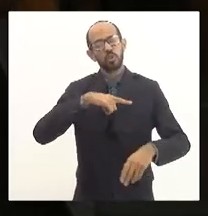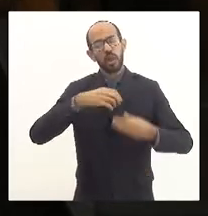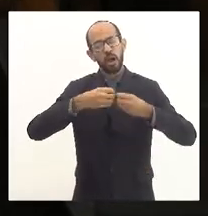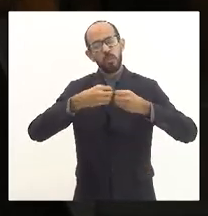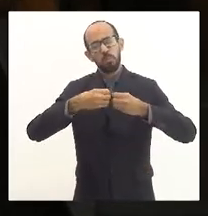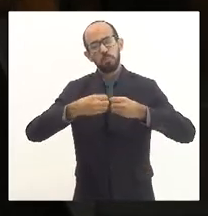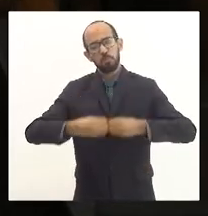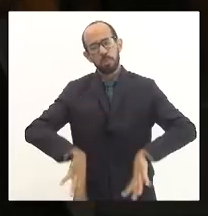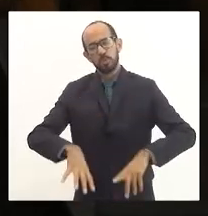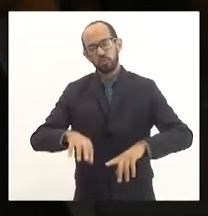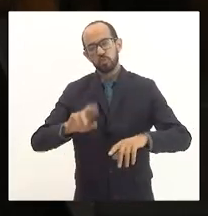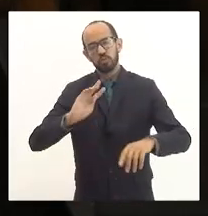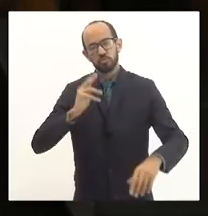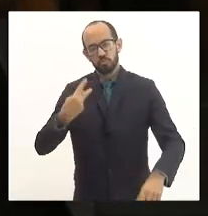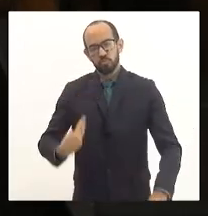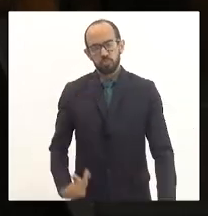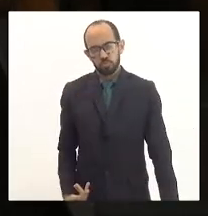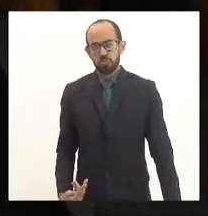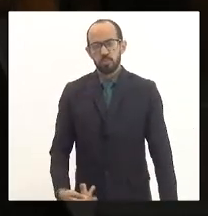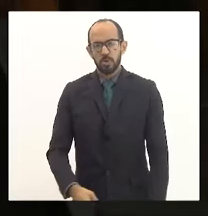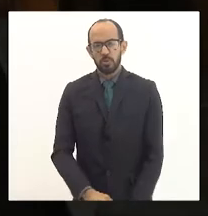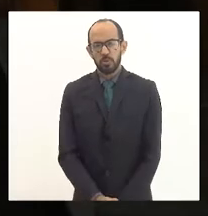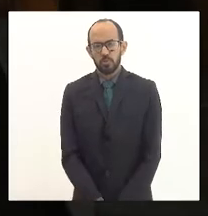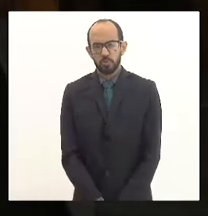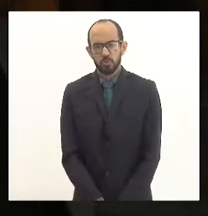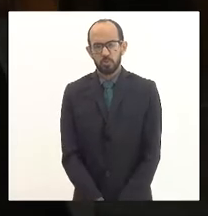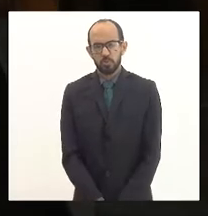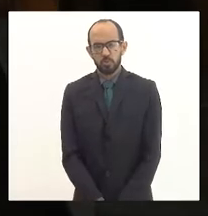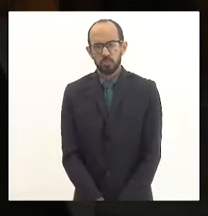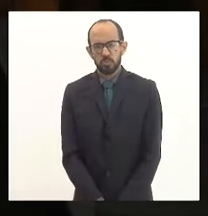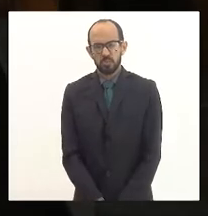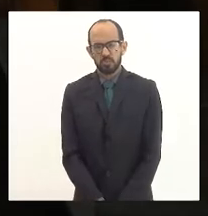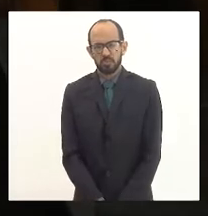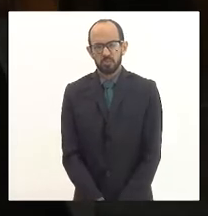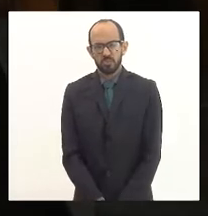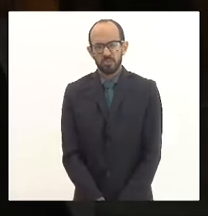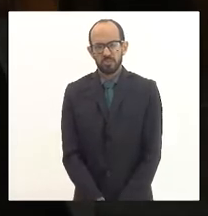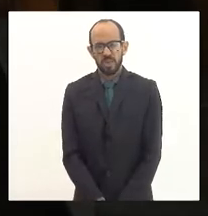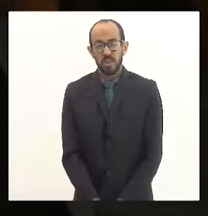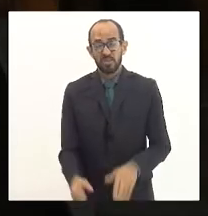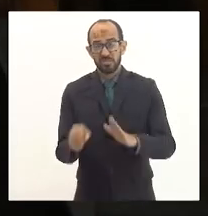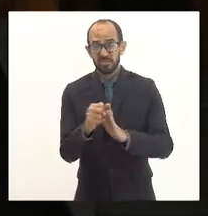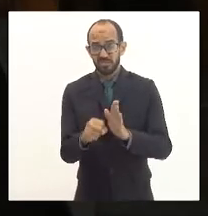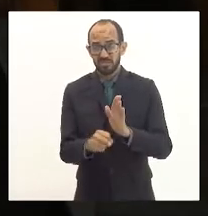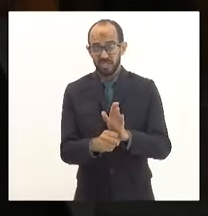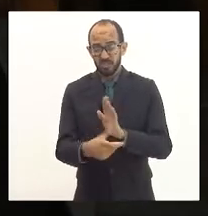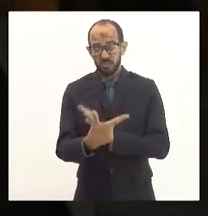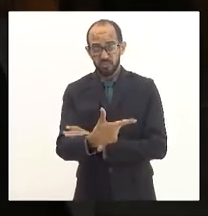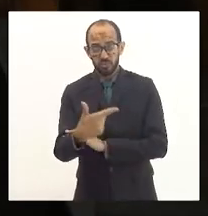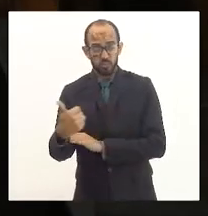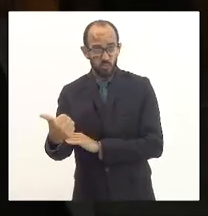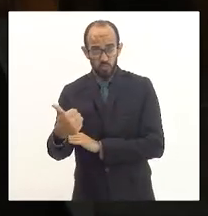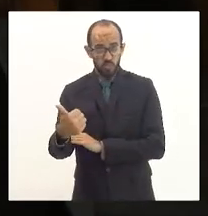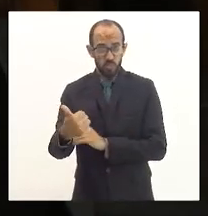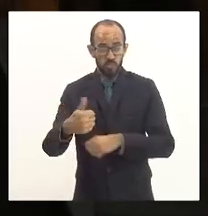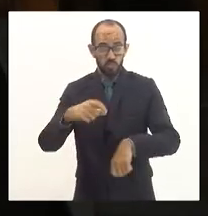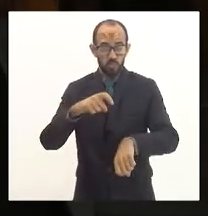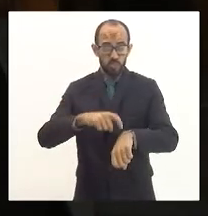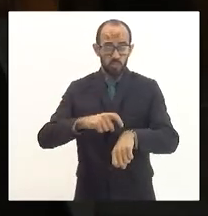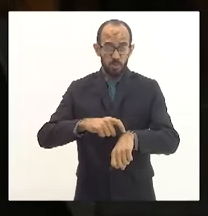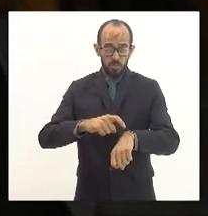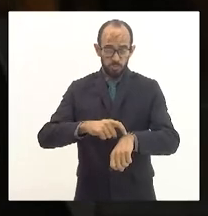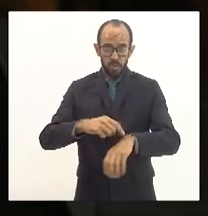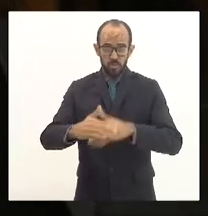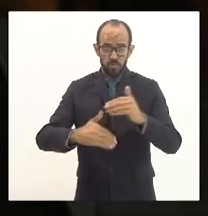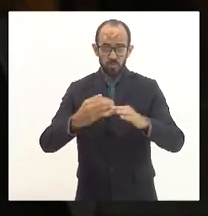a humanidade estão em pleno século 21 no momento que o